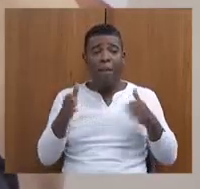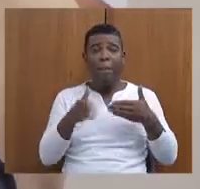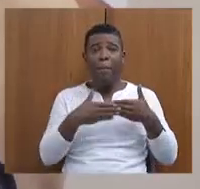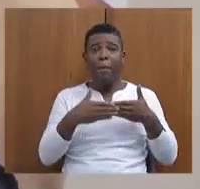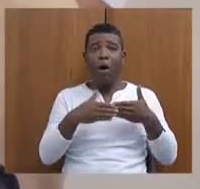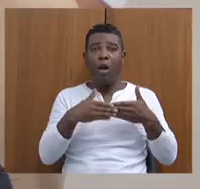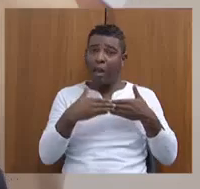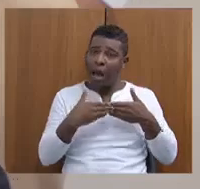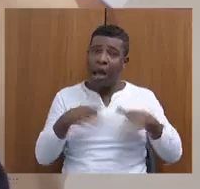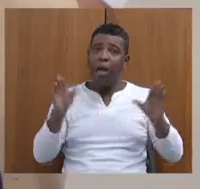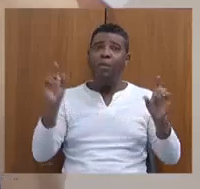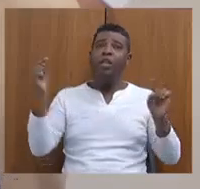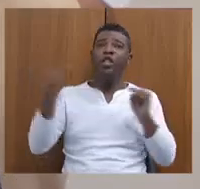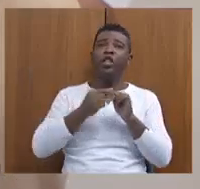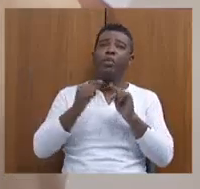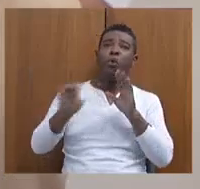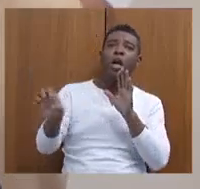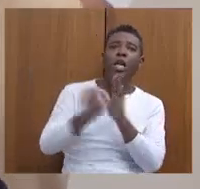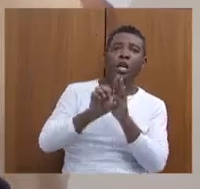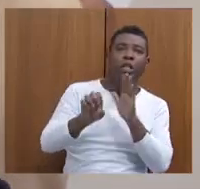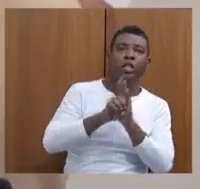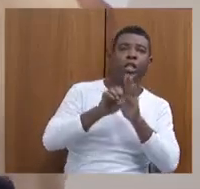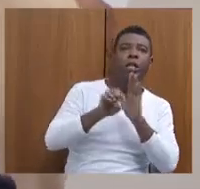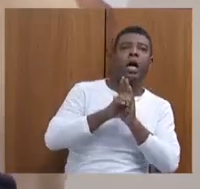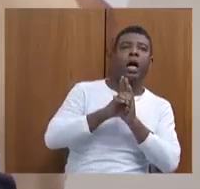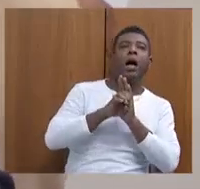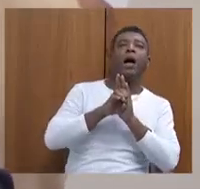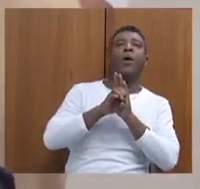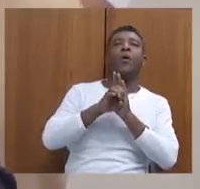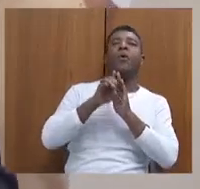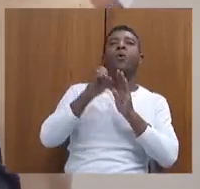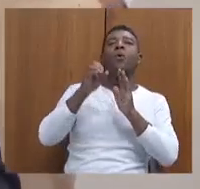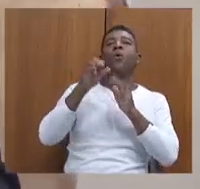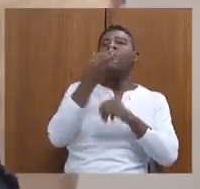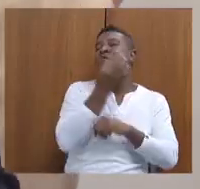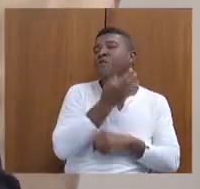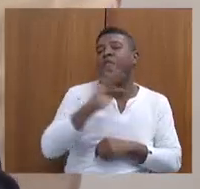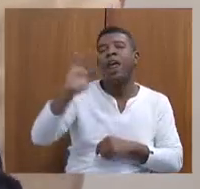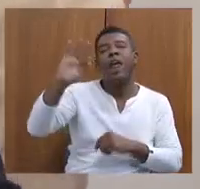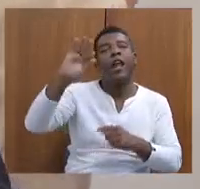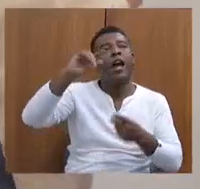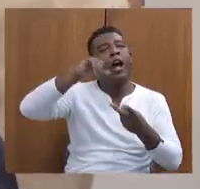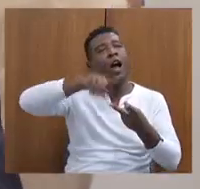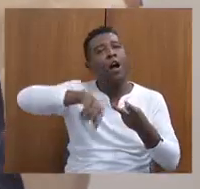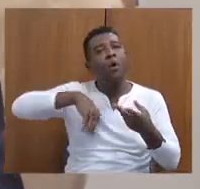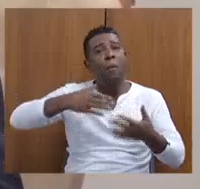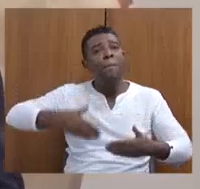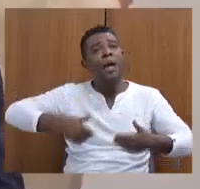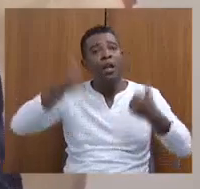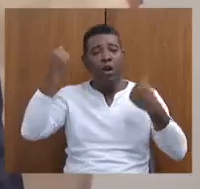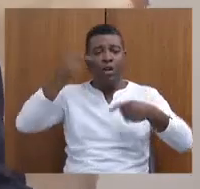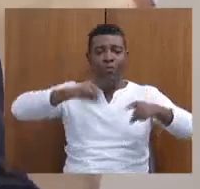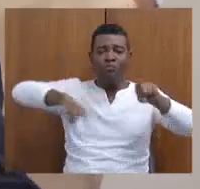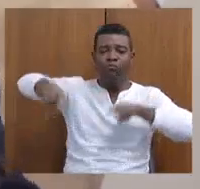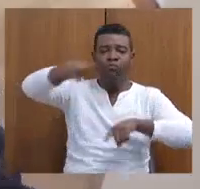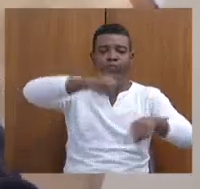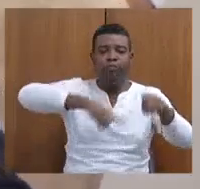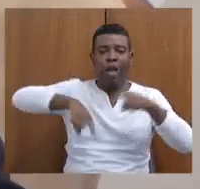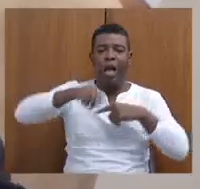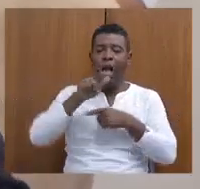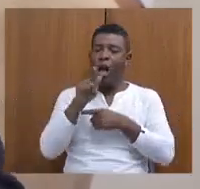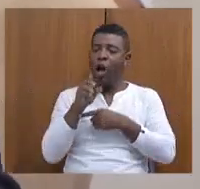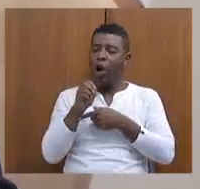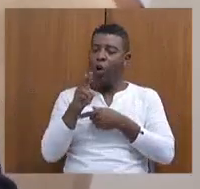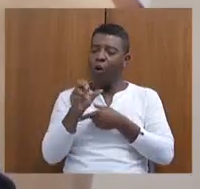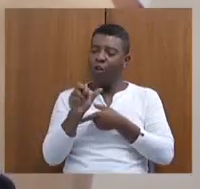de editais federais organismos internacionais e ele melhora a governança e ele traz uma série